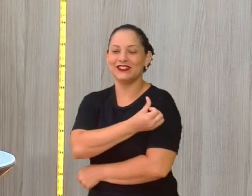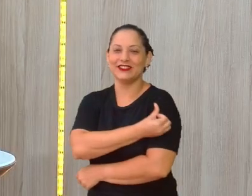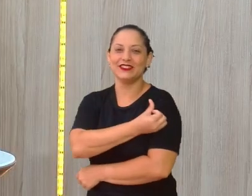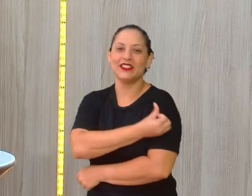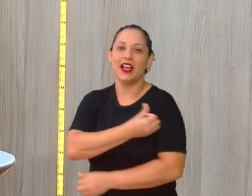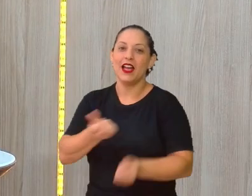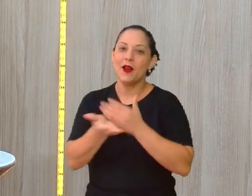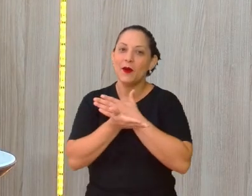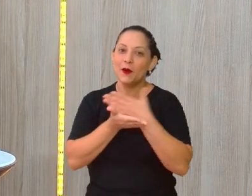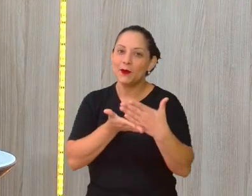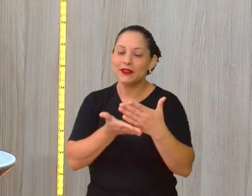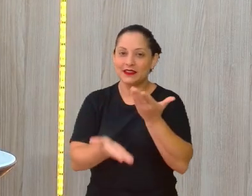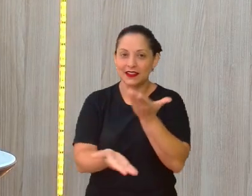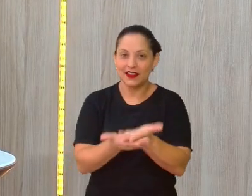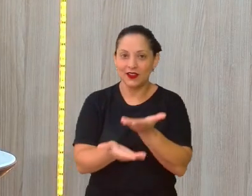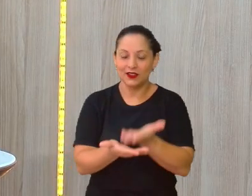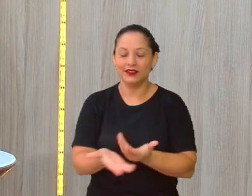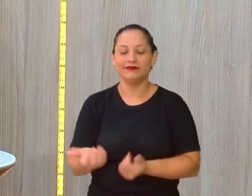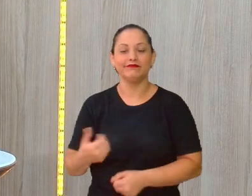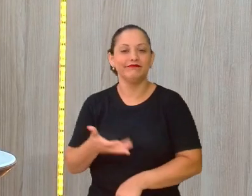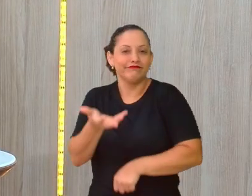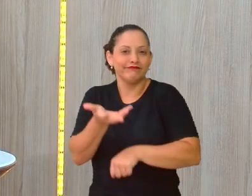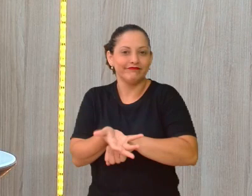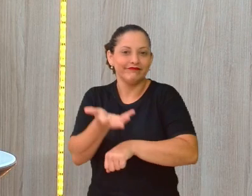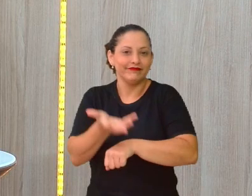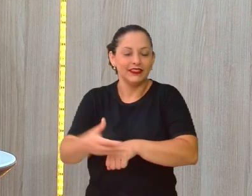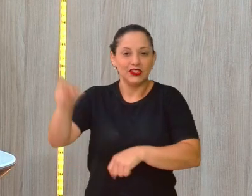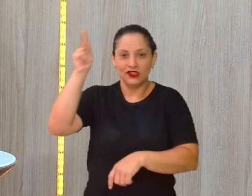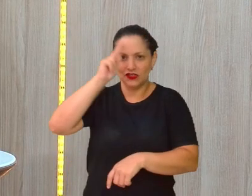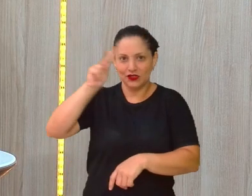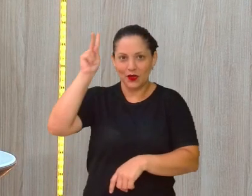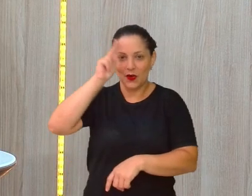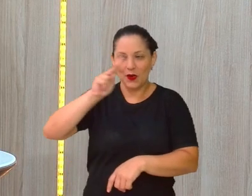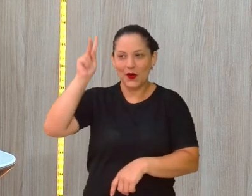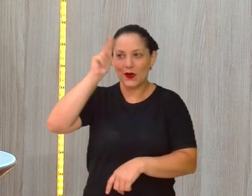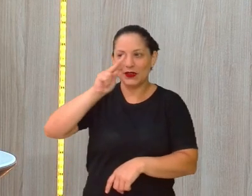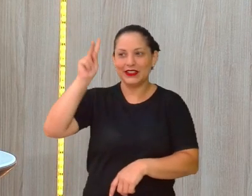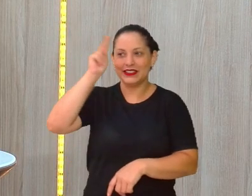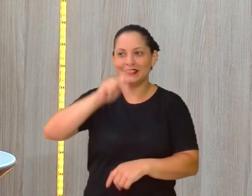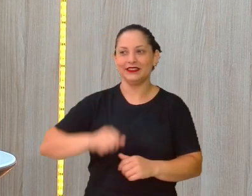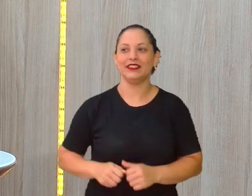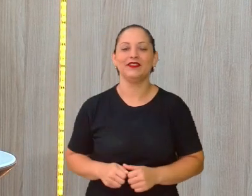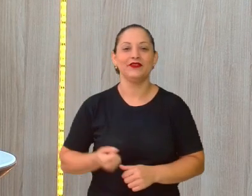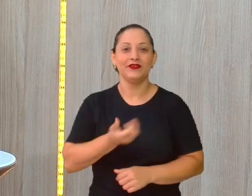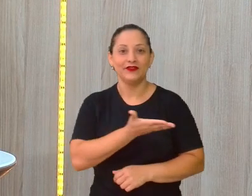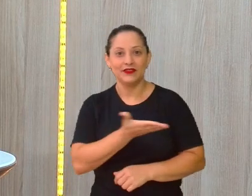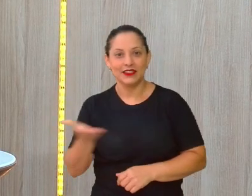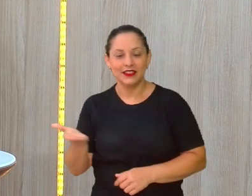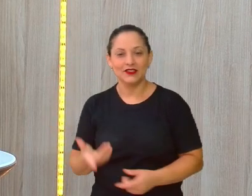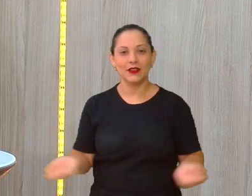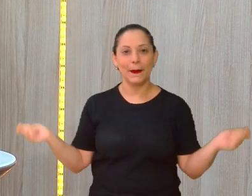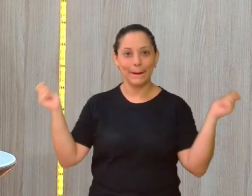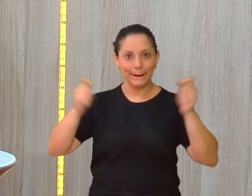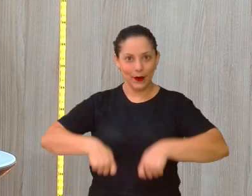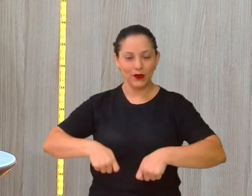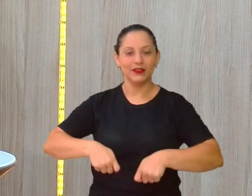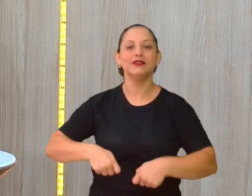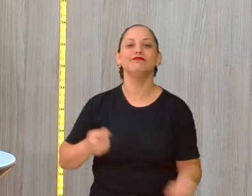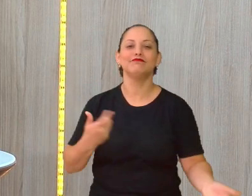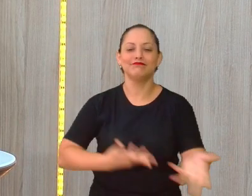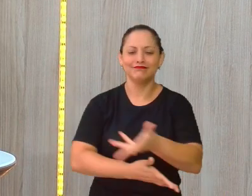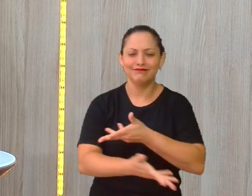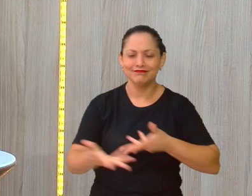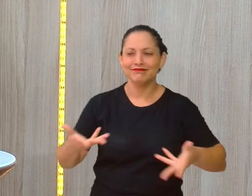iniciando mais uma aula aqui de história. Eu já dei o meu bom dia aqui no chat. E vocês podem aqui interagir ao vivo com a gente,